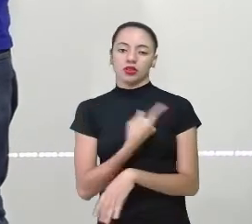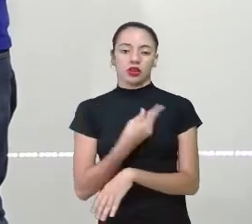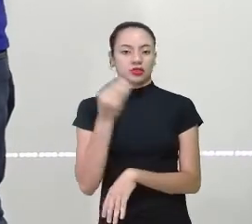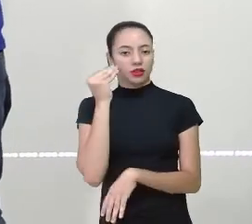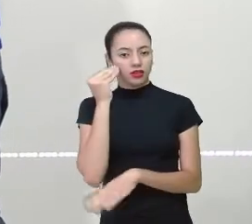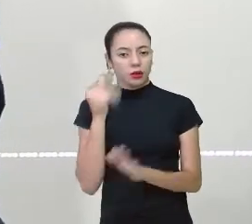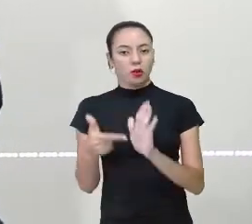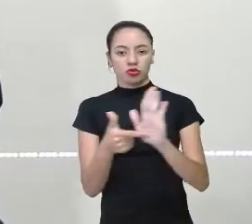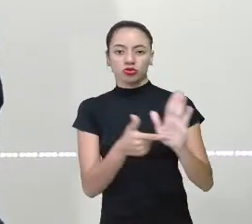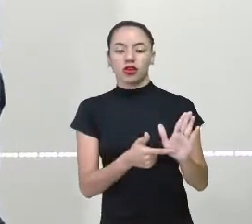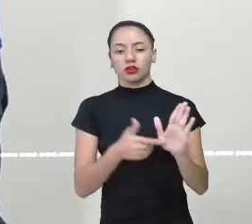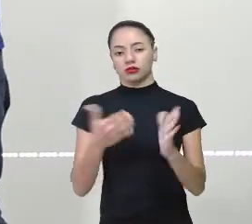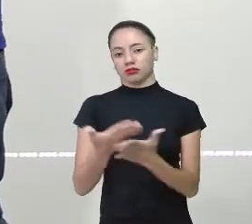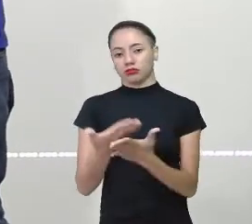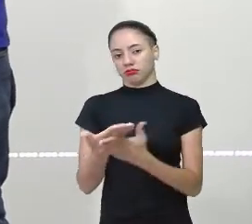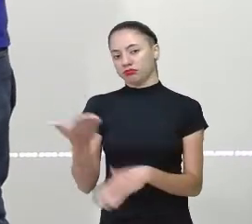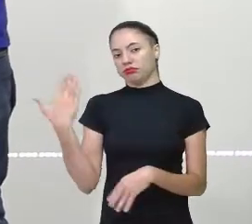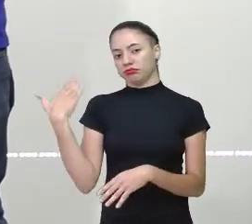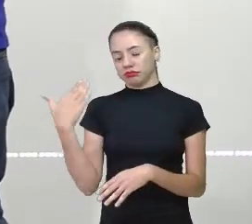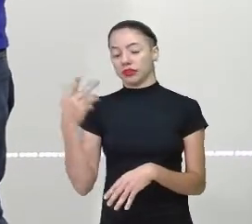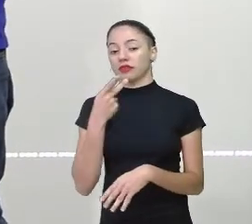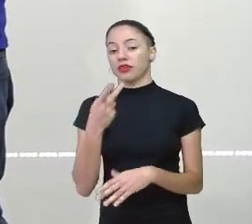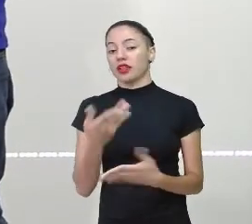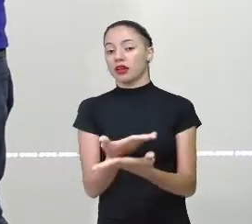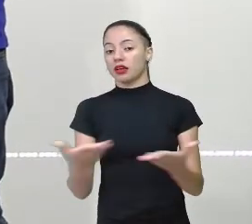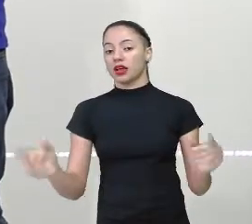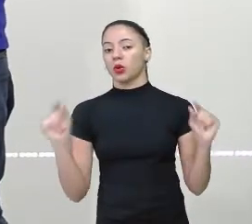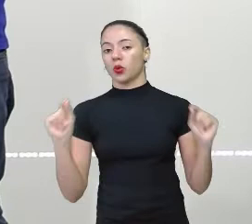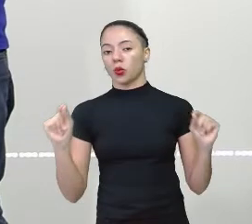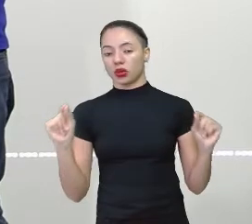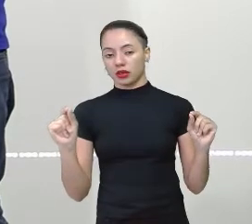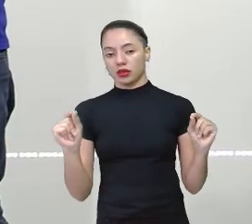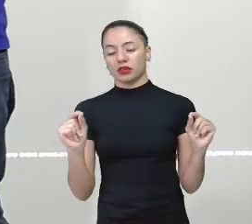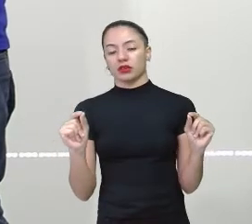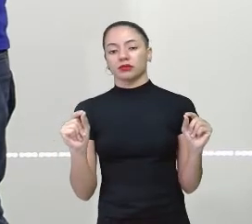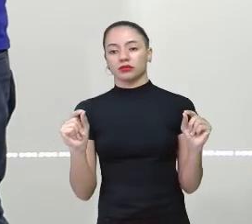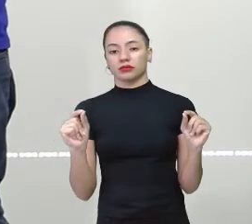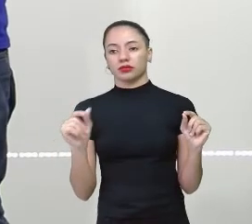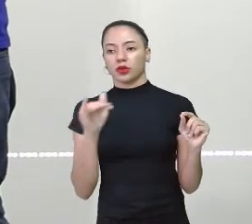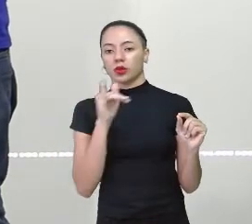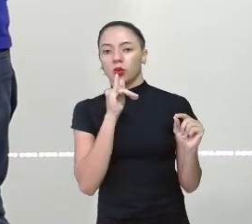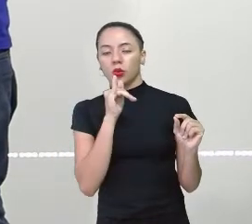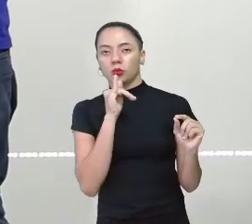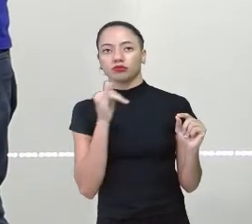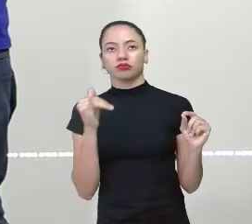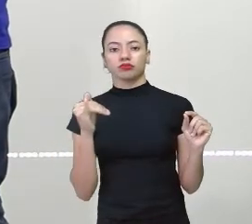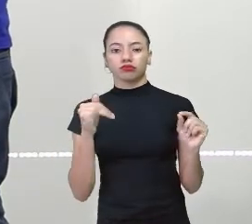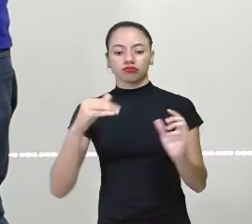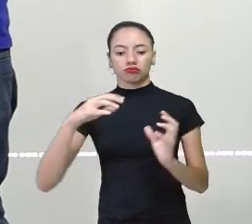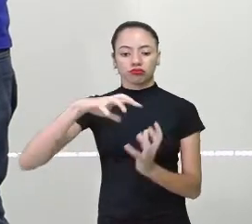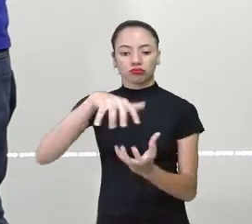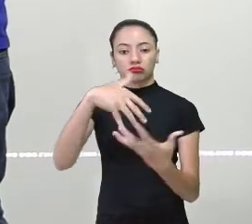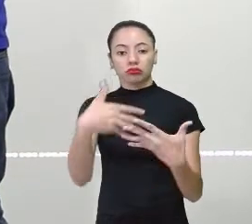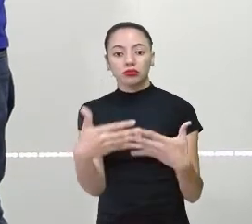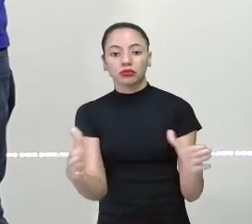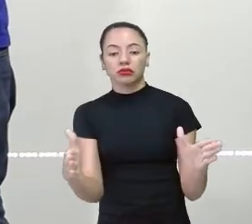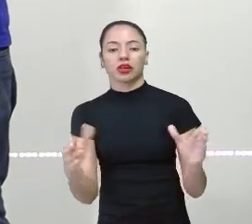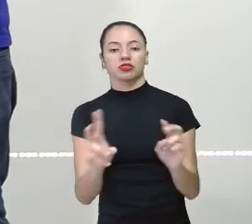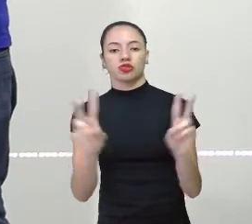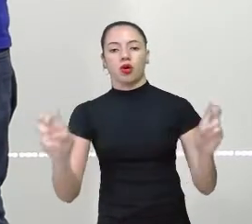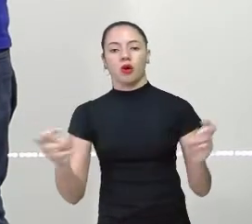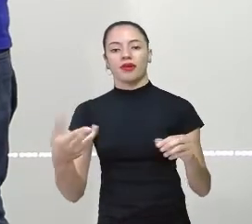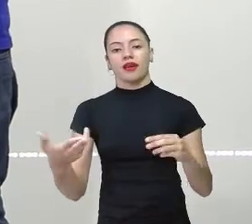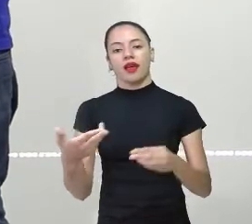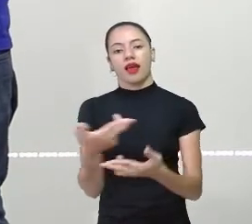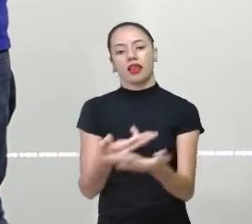na aula passada, né? De falar para vocês, né? Esse mundo, né? De abrir um pouco esse mundo das relações